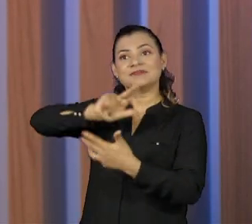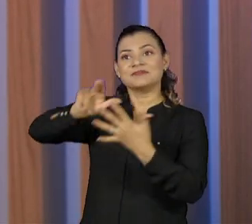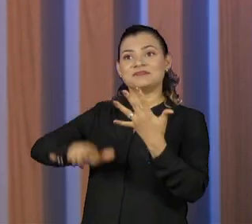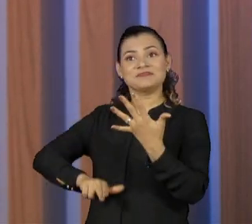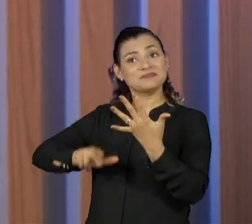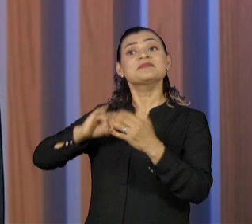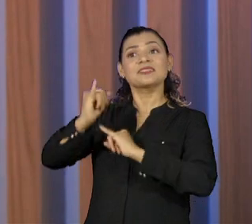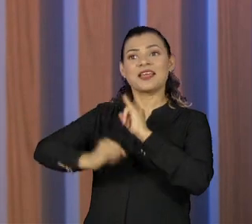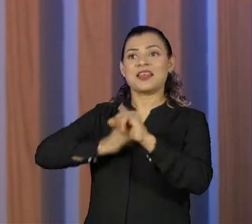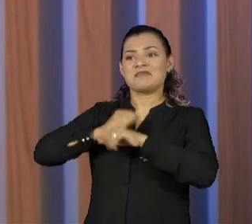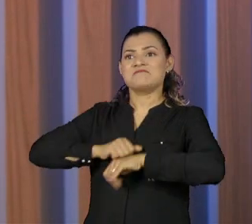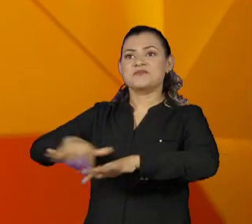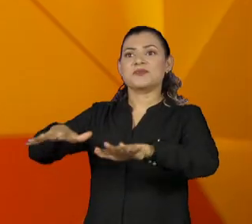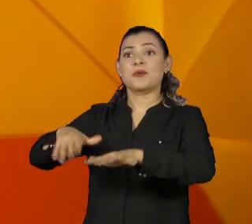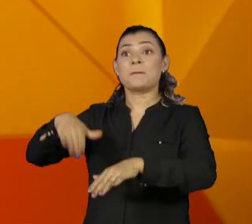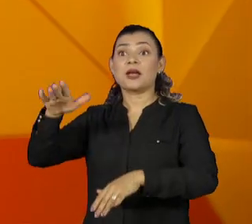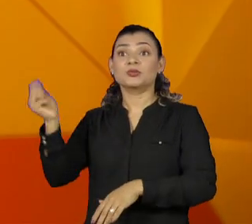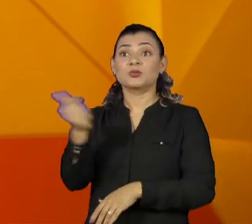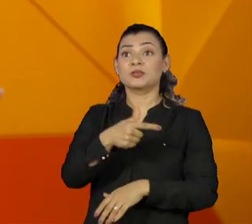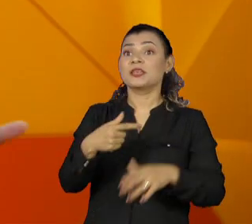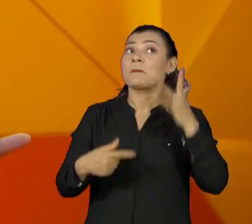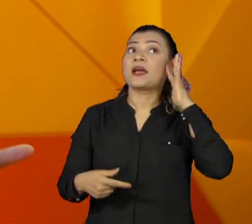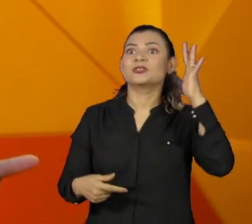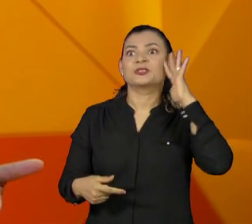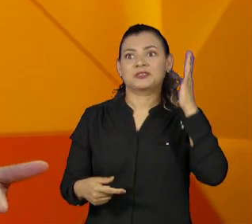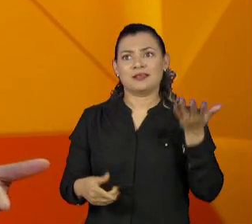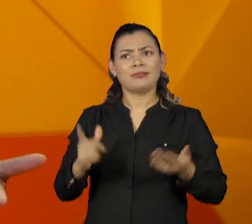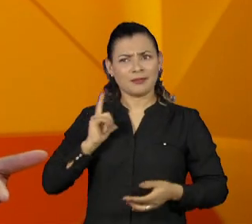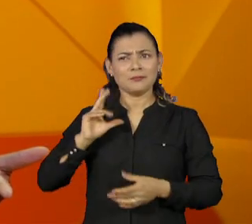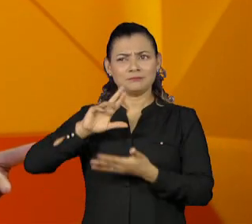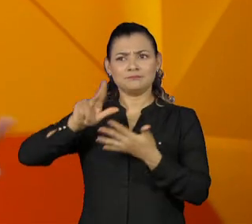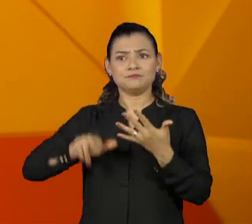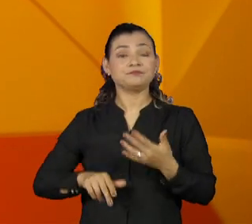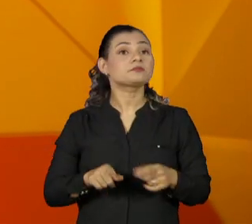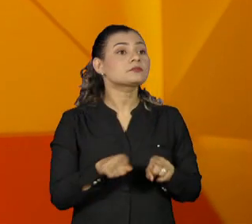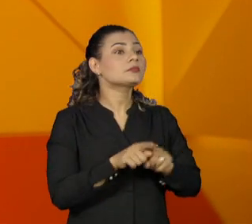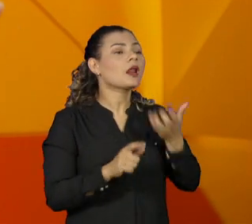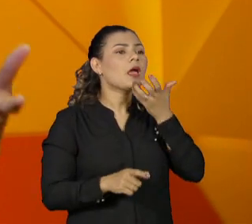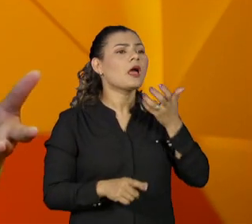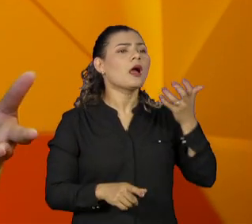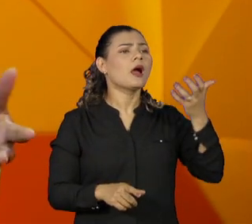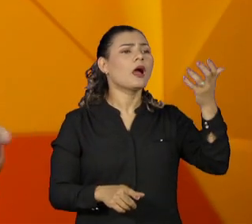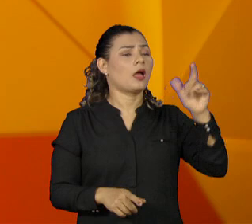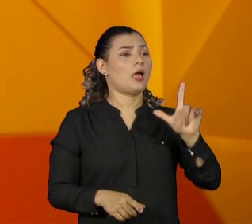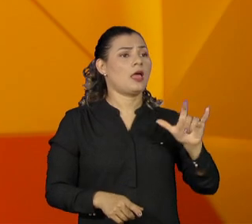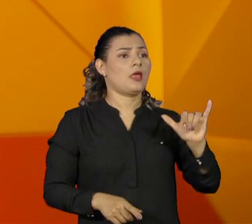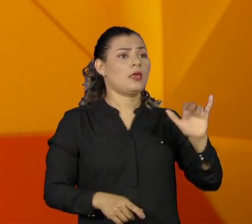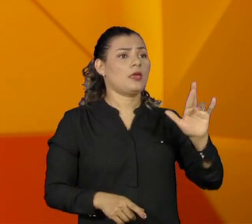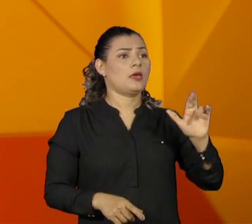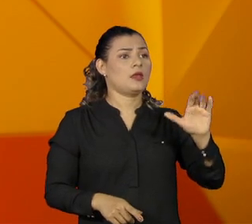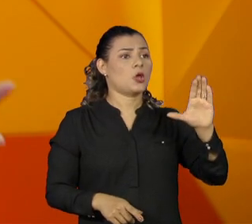das pessoas do que elas podem imaginar. Toró, e para o canto lírico, essa modernidade na maneira como a gente ouve